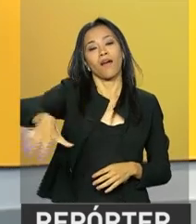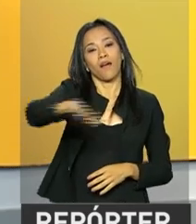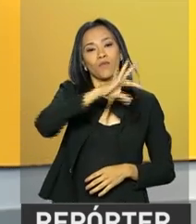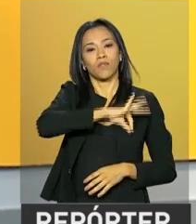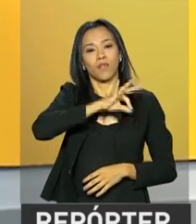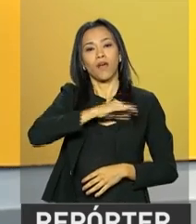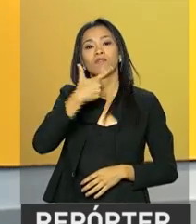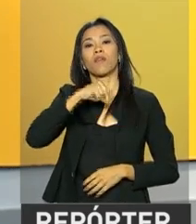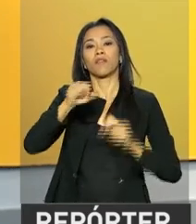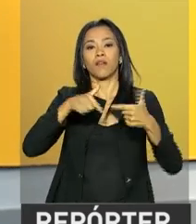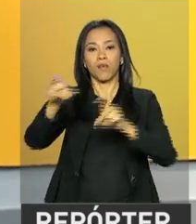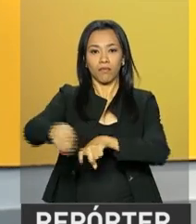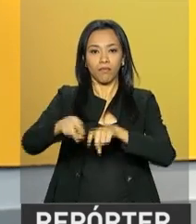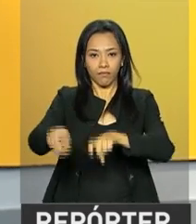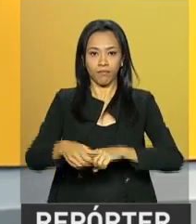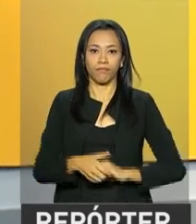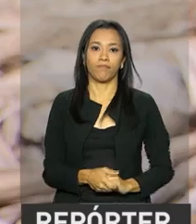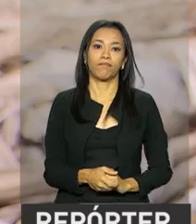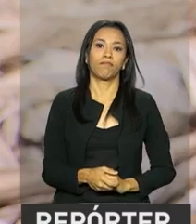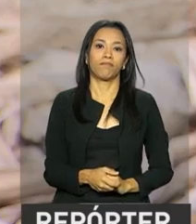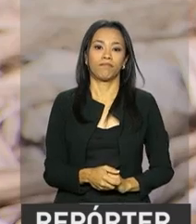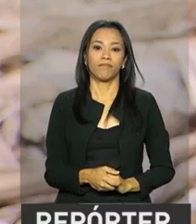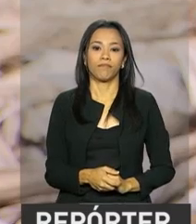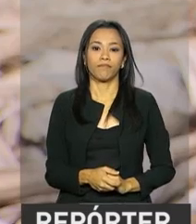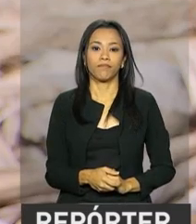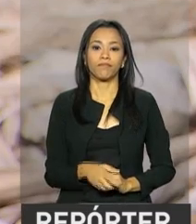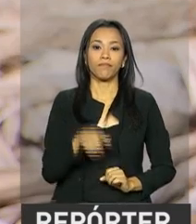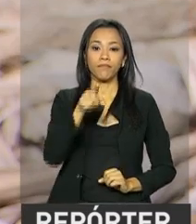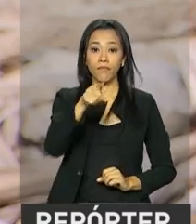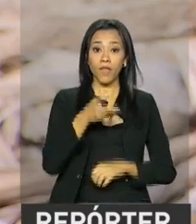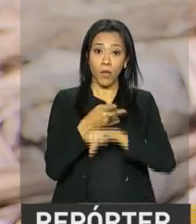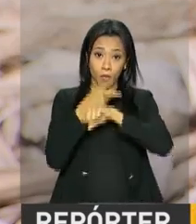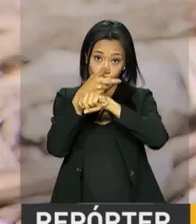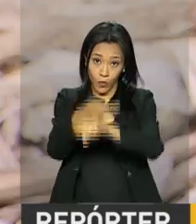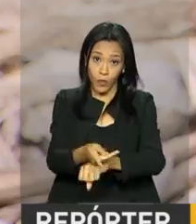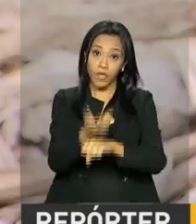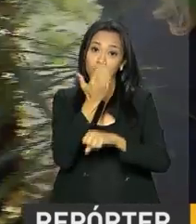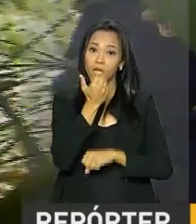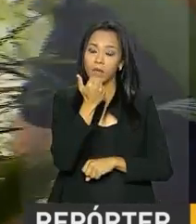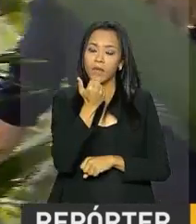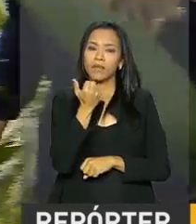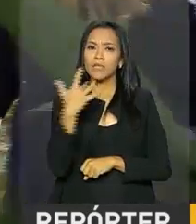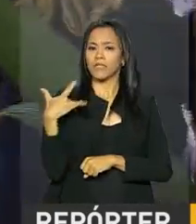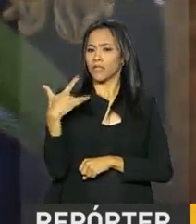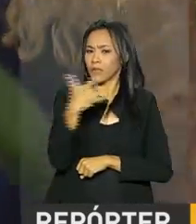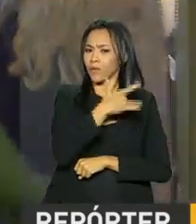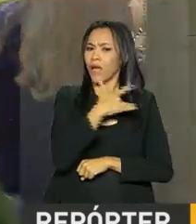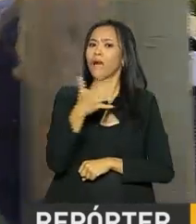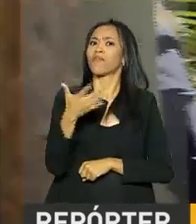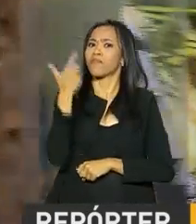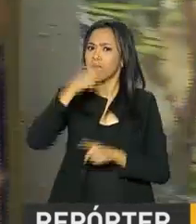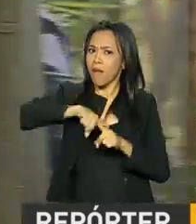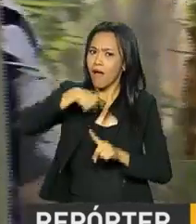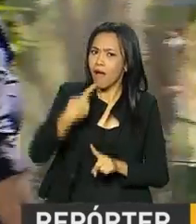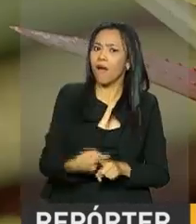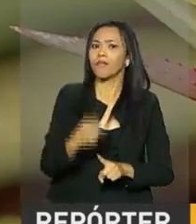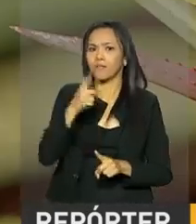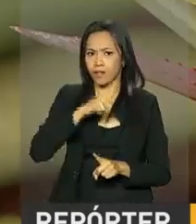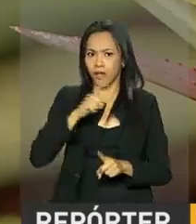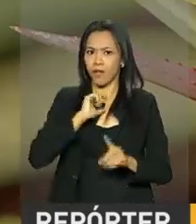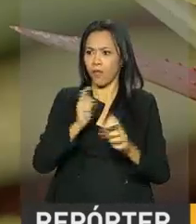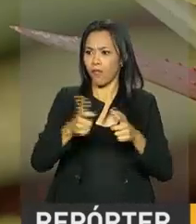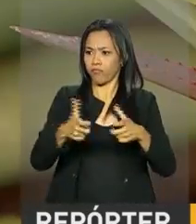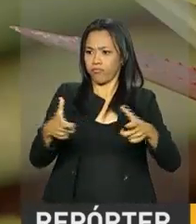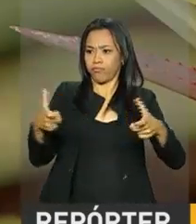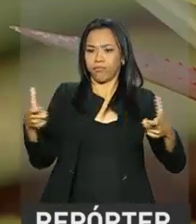renda do produtor rural a busca por alimentos saudáveis a cada dia ganha mais adeptos e os